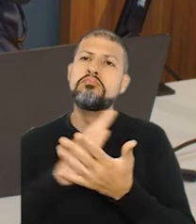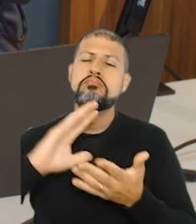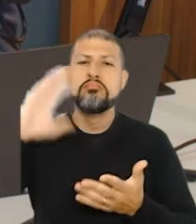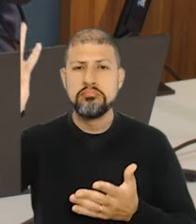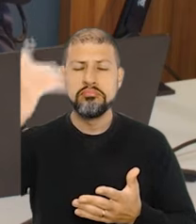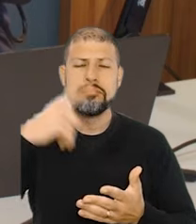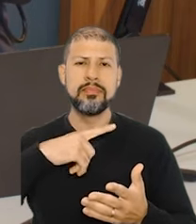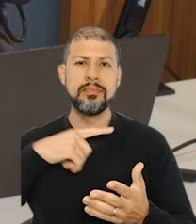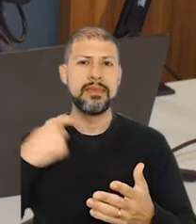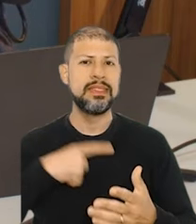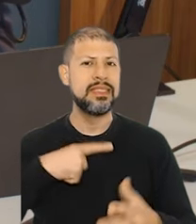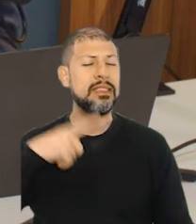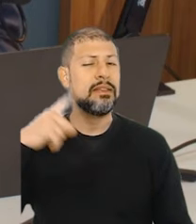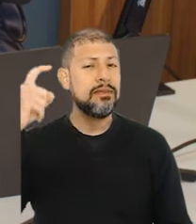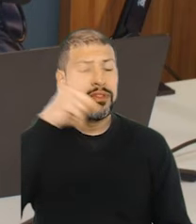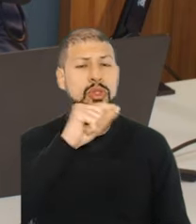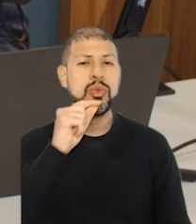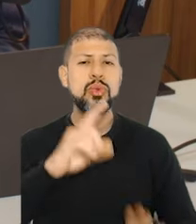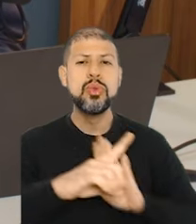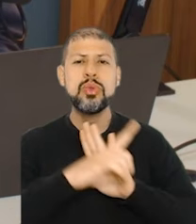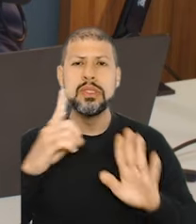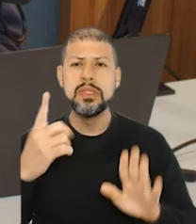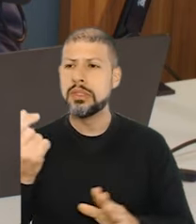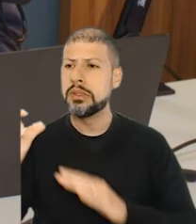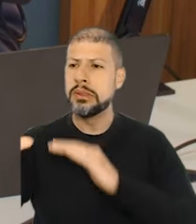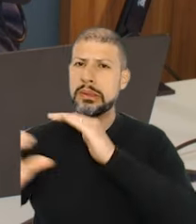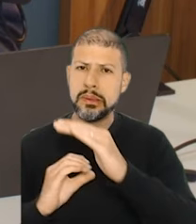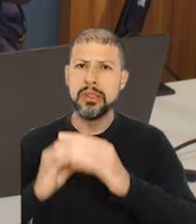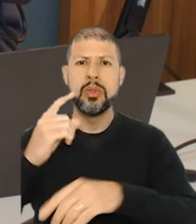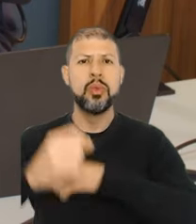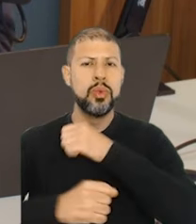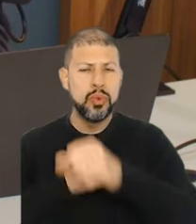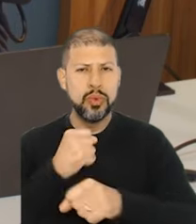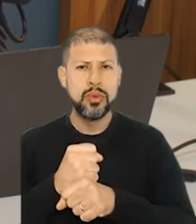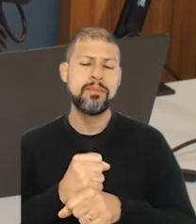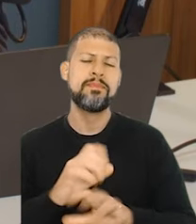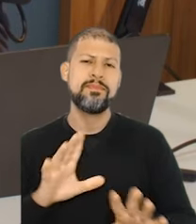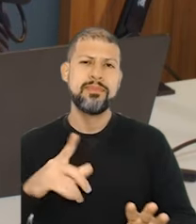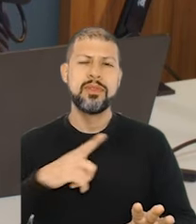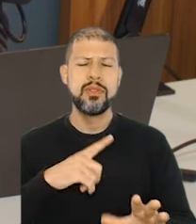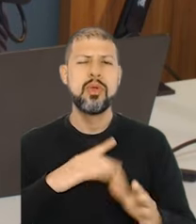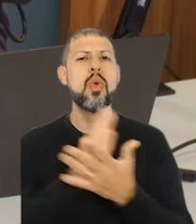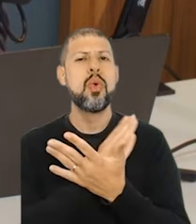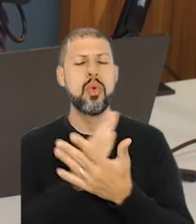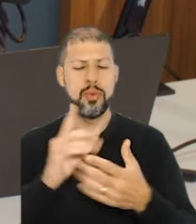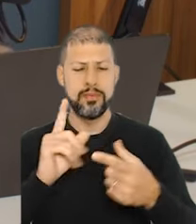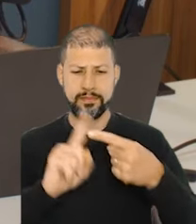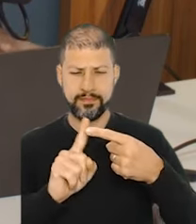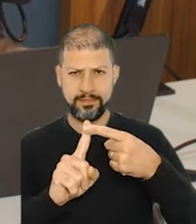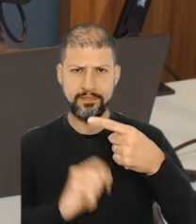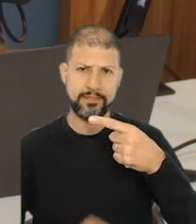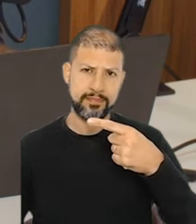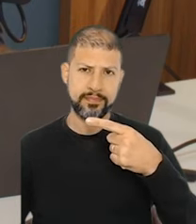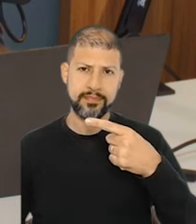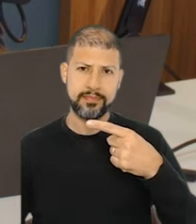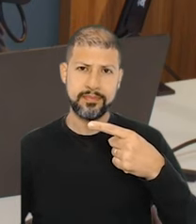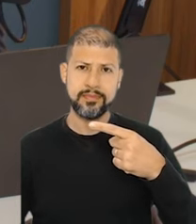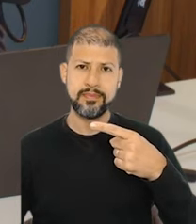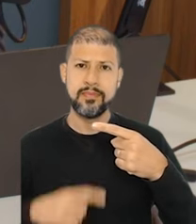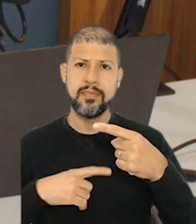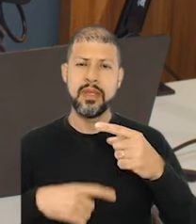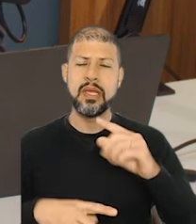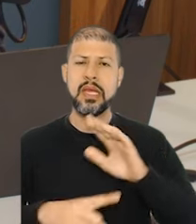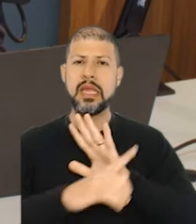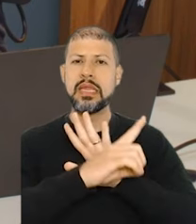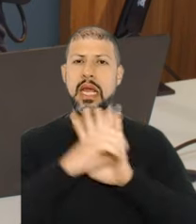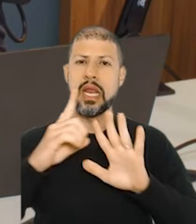encontra dificuldade para fazer a declaração de faturamento anual Então vamos elencar algumas situações primeira não fiz as declarações dos anos